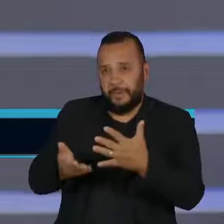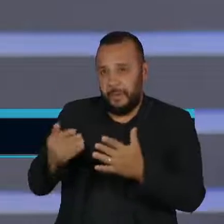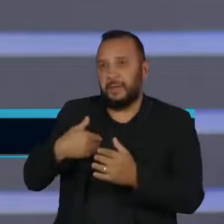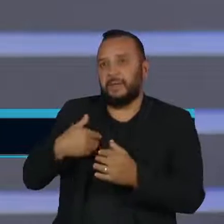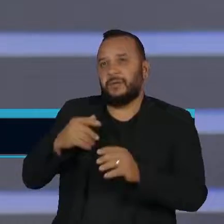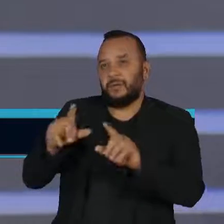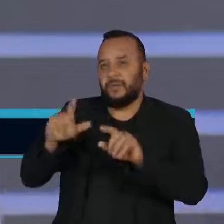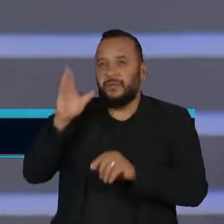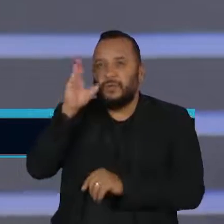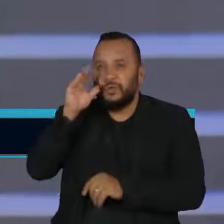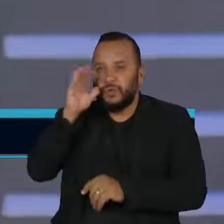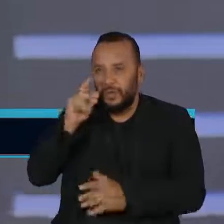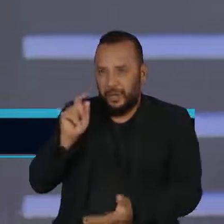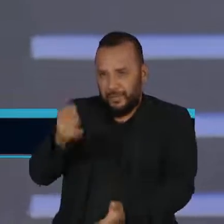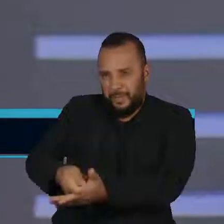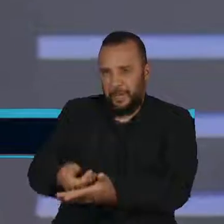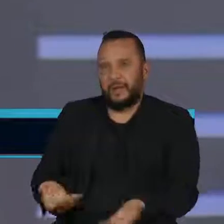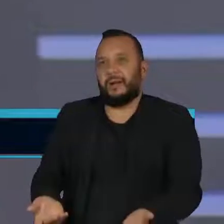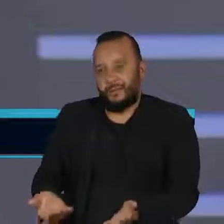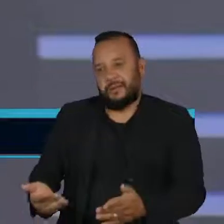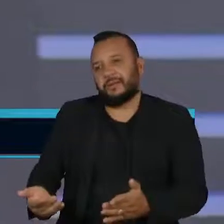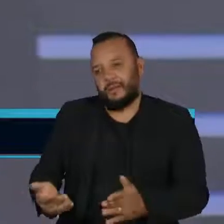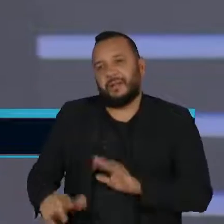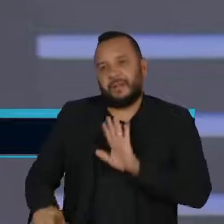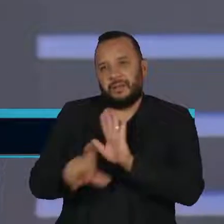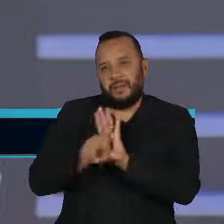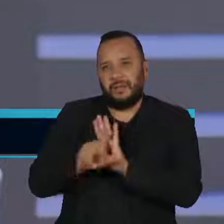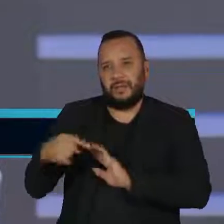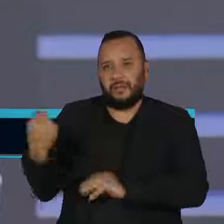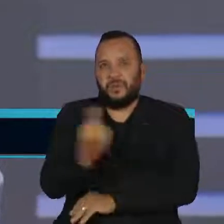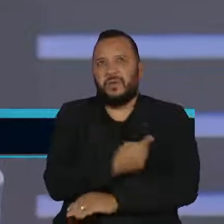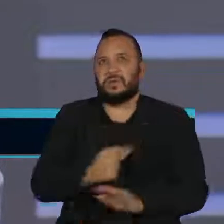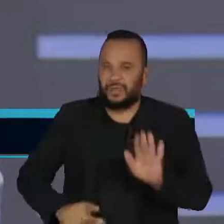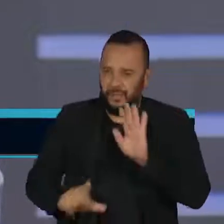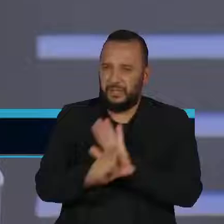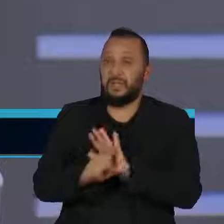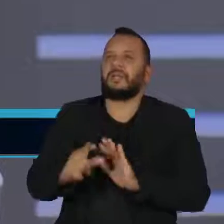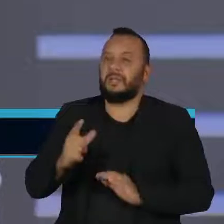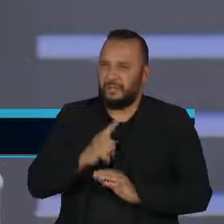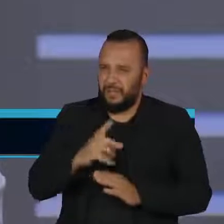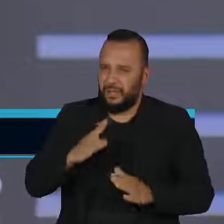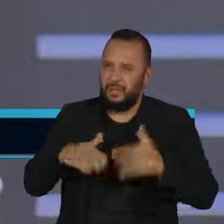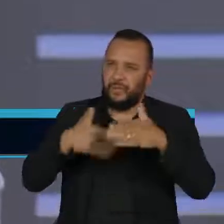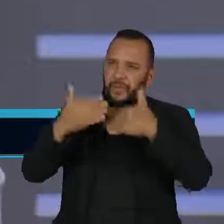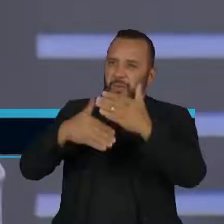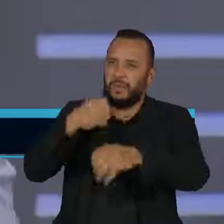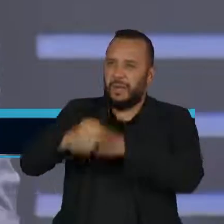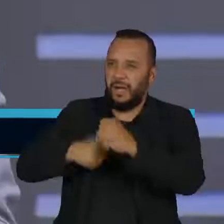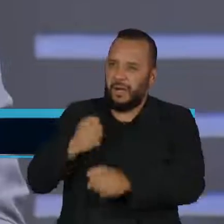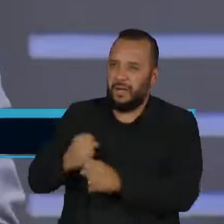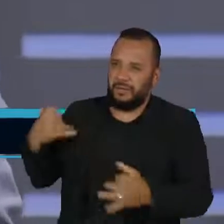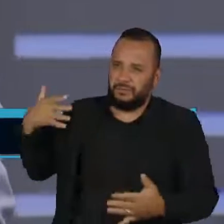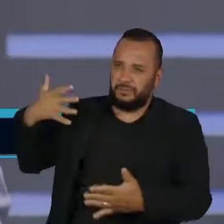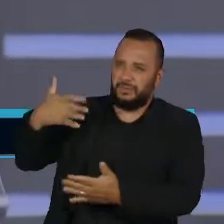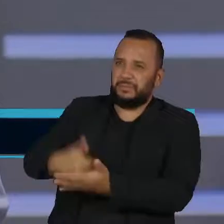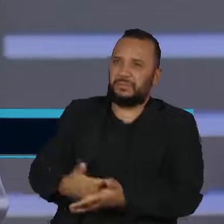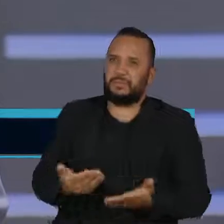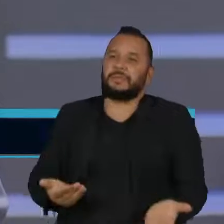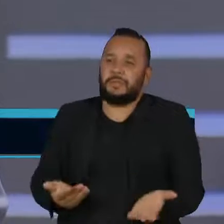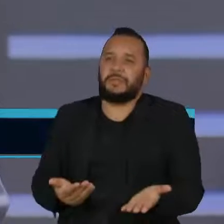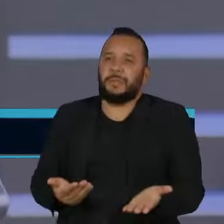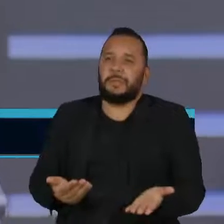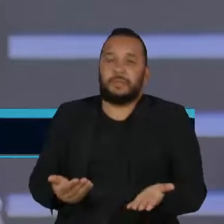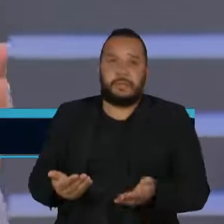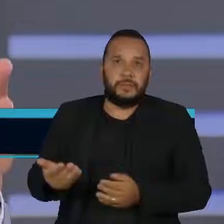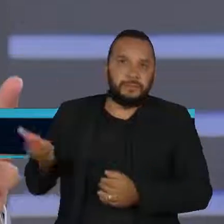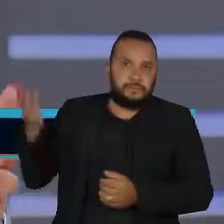trabalhistas, não é? A legislação, nossa legislação, vem evoluindo bastante nos últimos anos, desde que, assim, quando